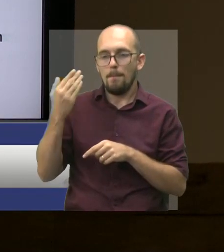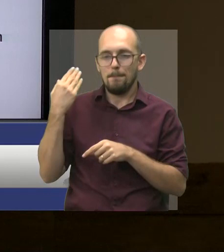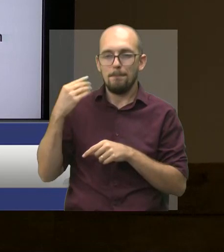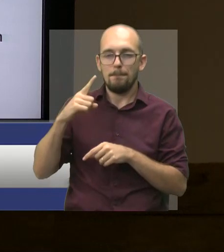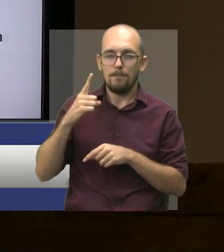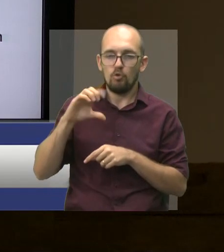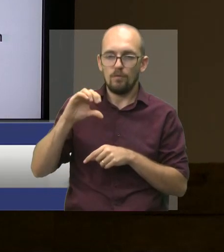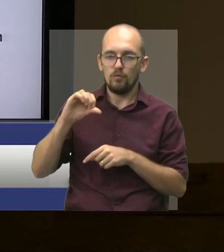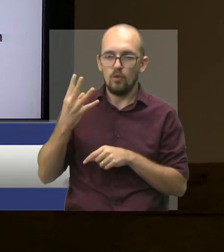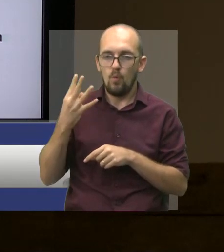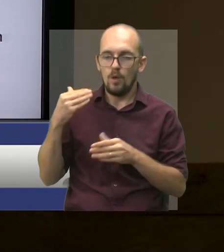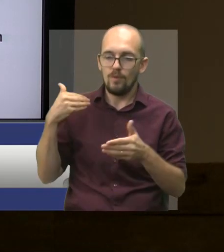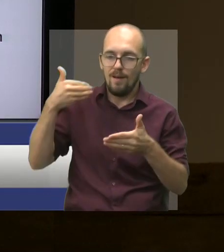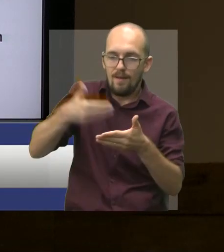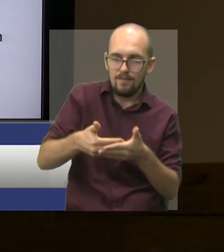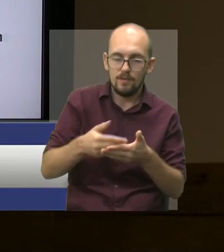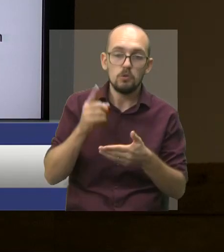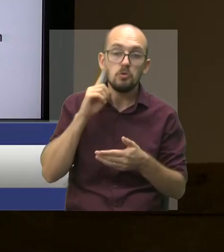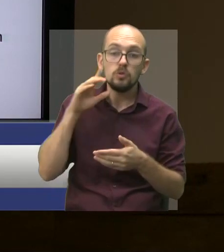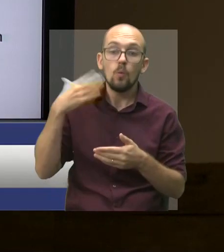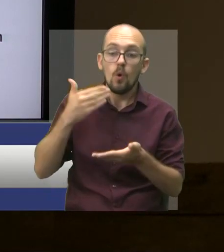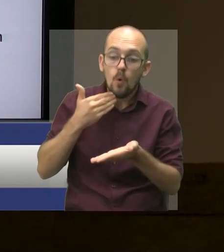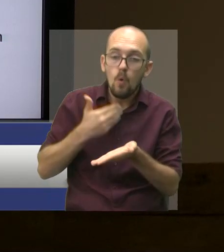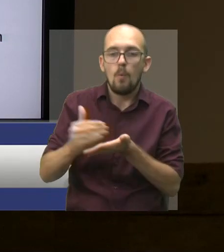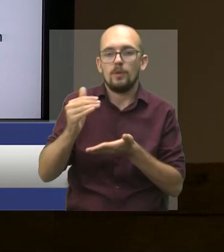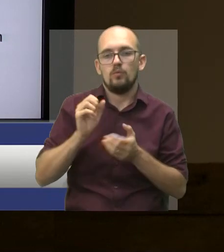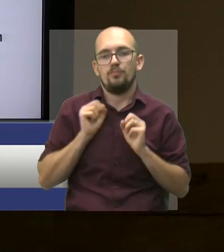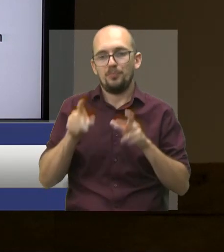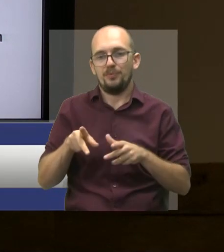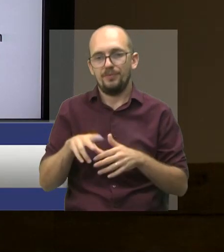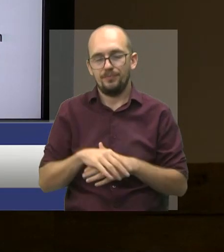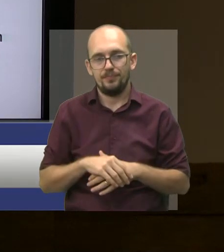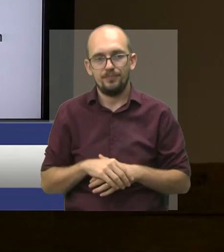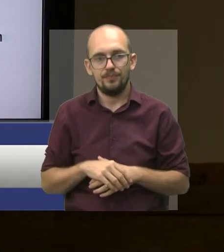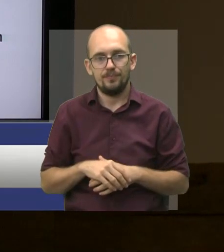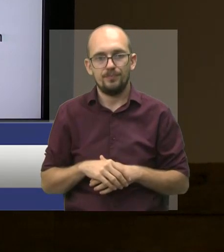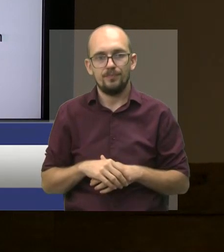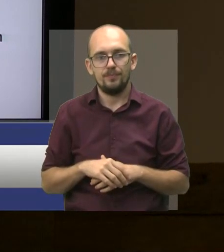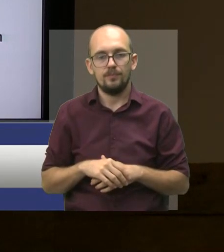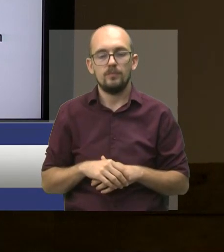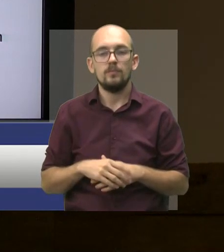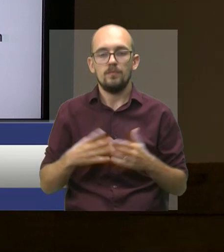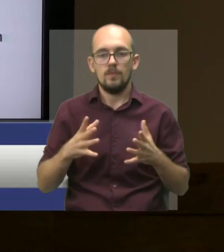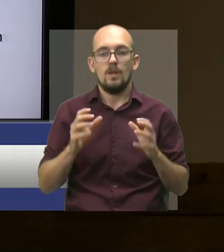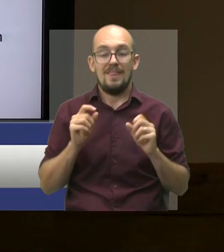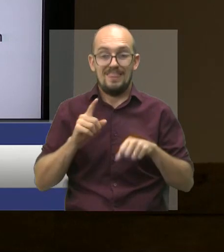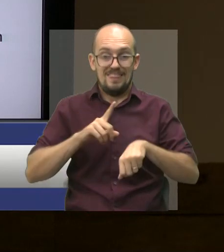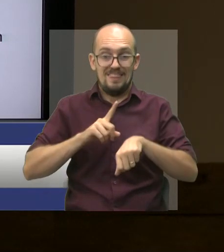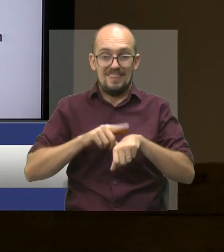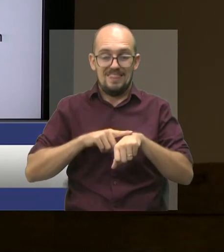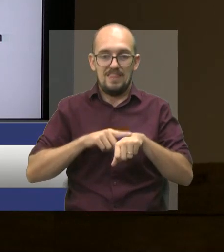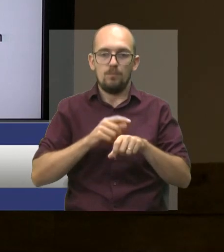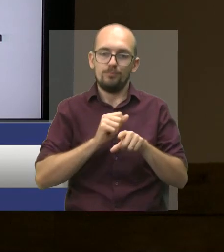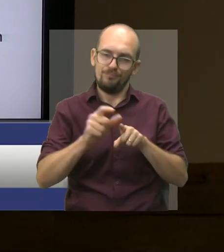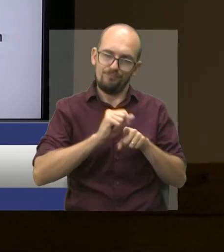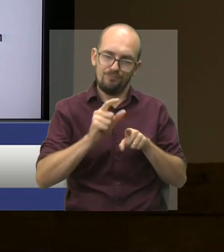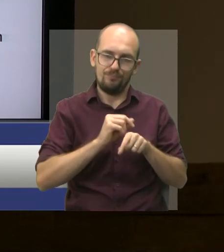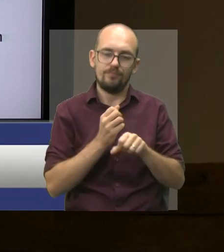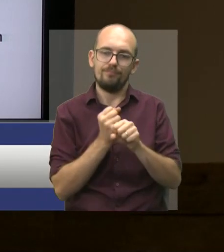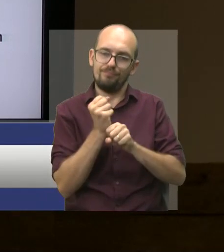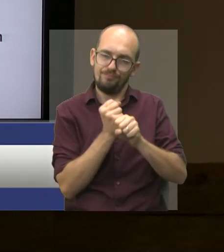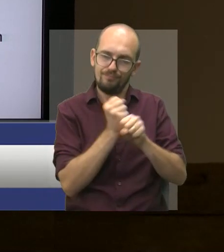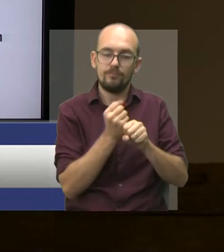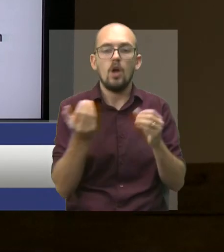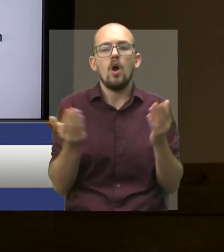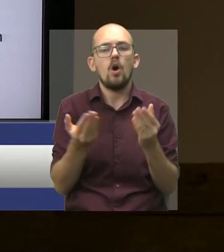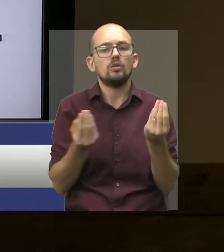da concessão do benefício. A aposentadoria por tempo de contribuição, hoje em dia, aplica-se o fator